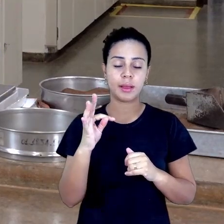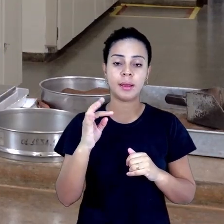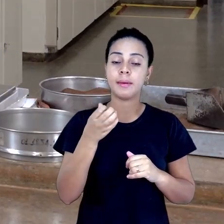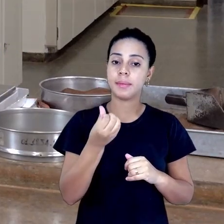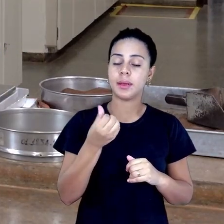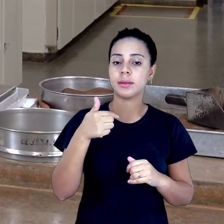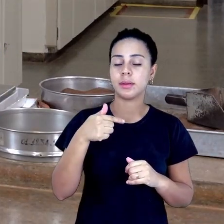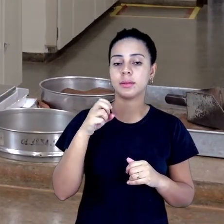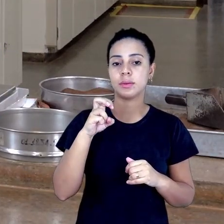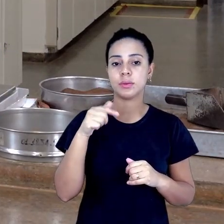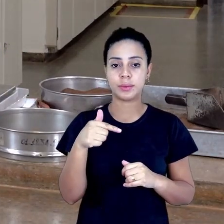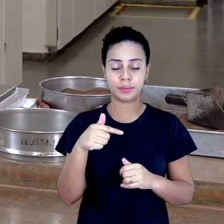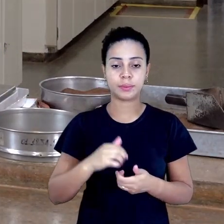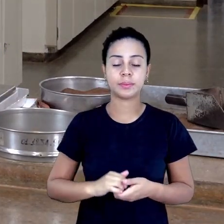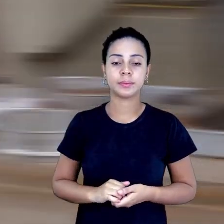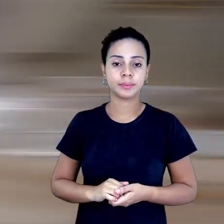NBR 6457.